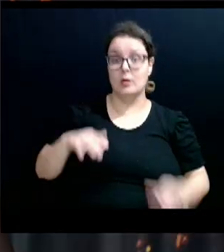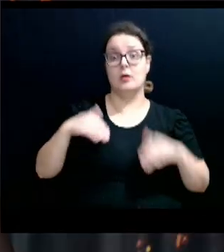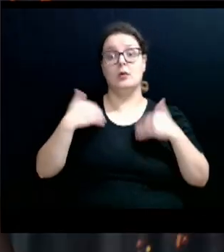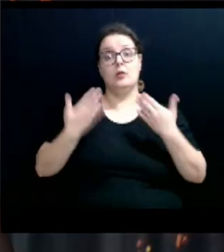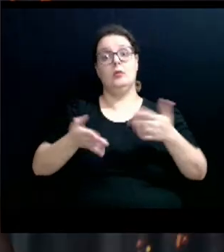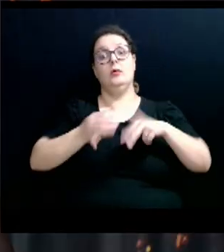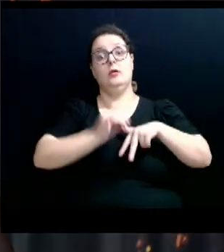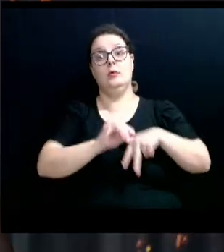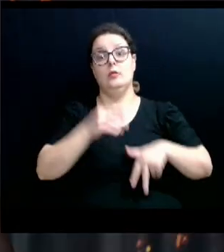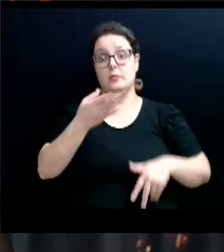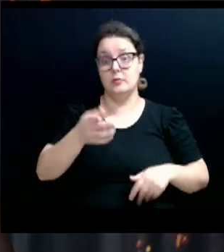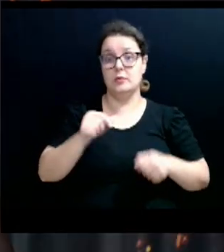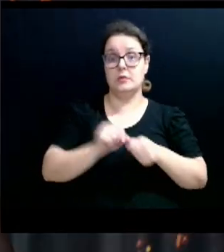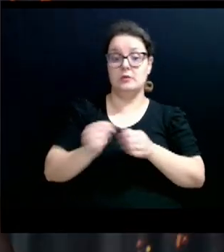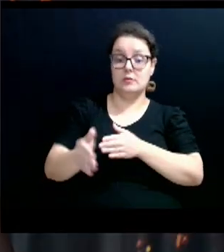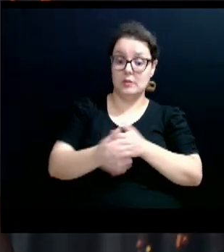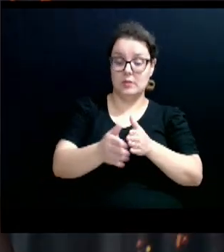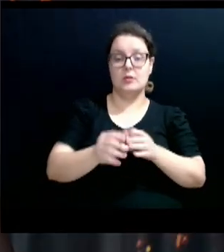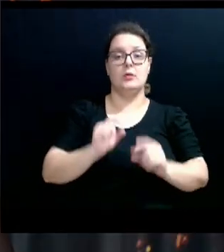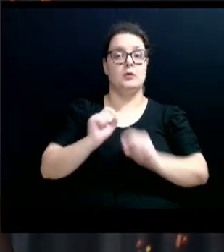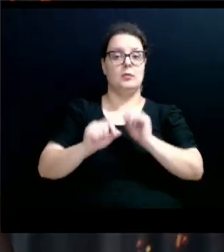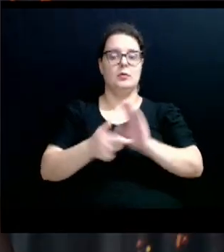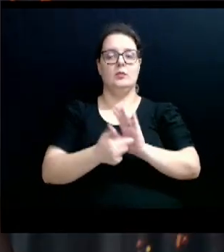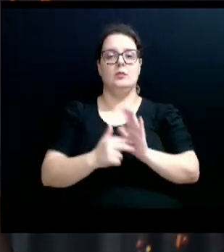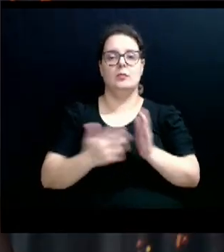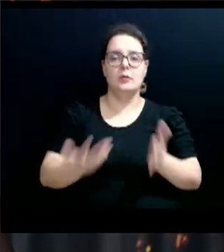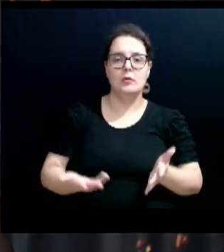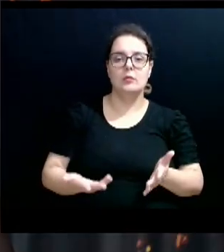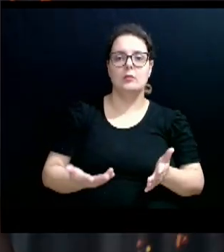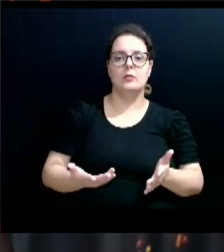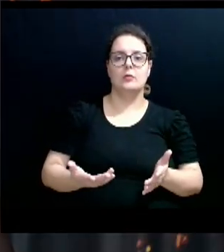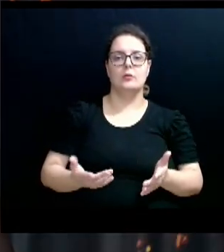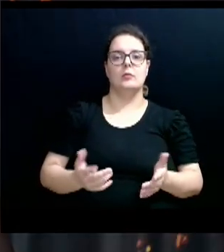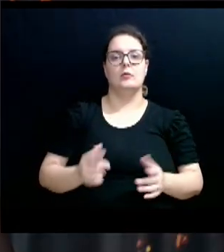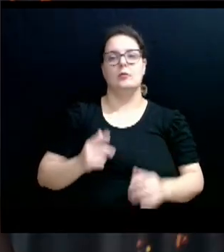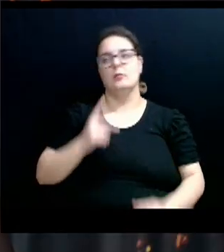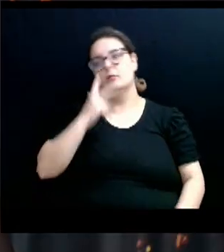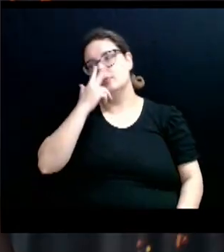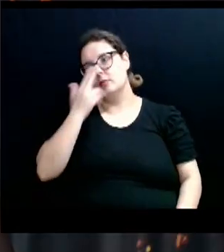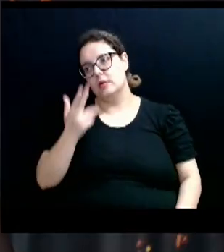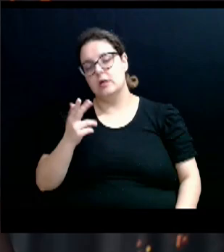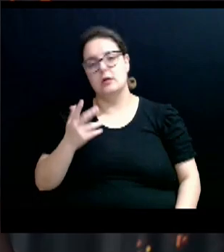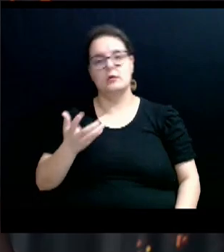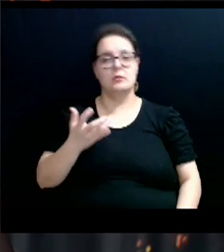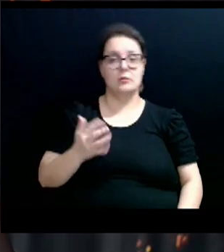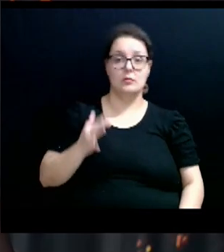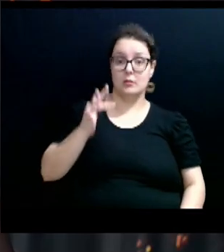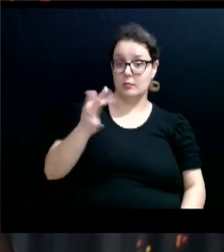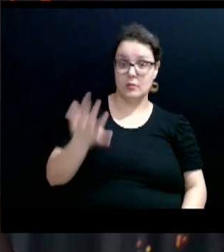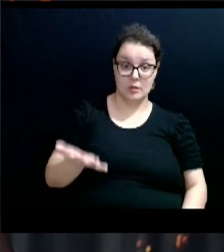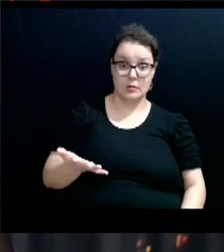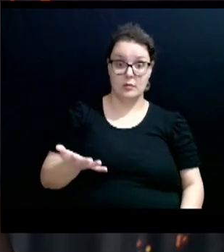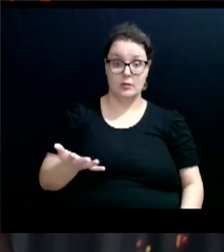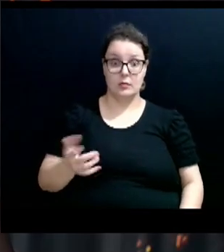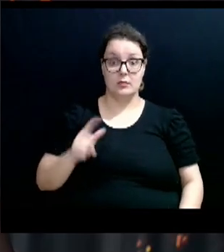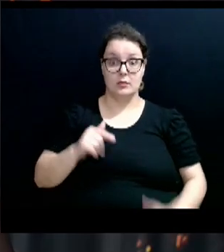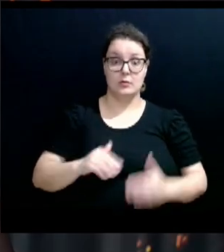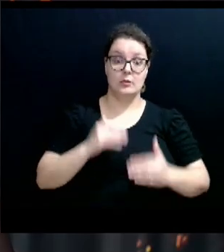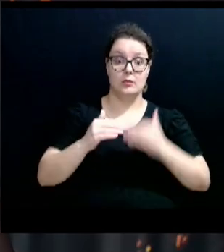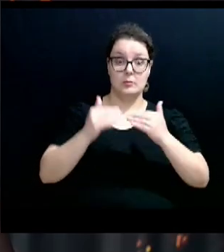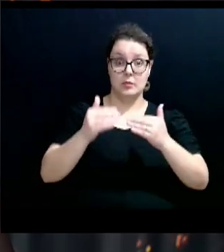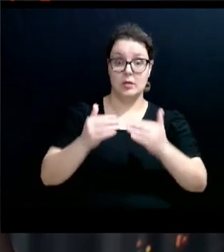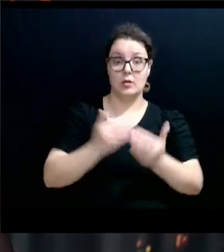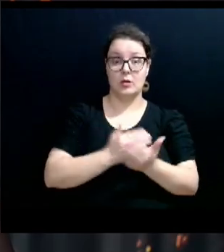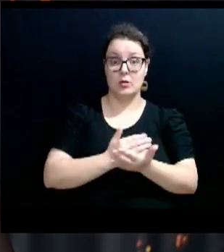vai seguir, né? O que significa ser, o que se parece com o que você quer se tornar. Enfim, então é uma construção que a gente começa a se